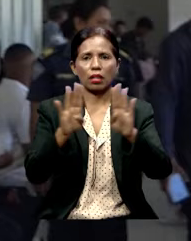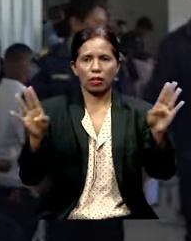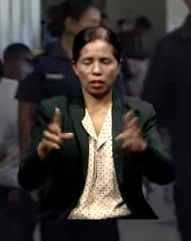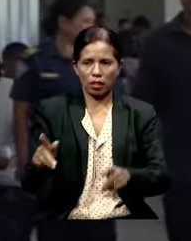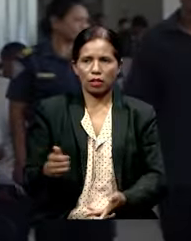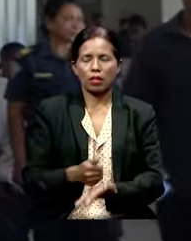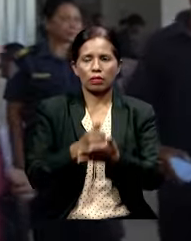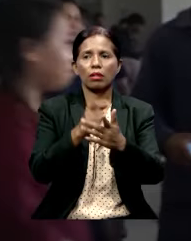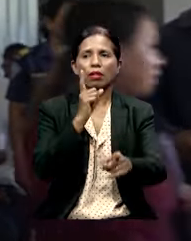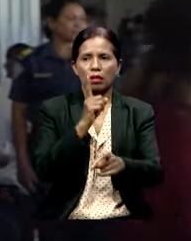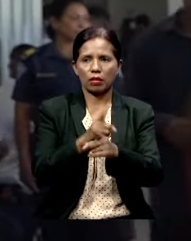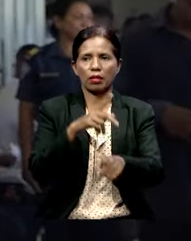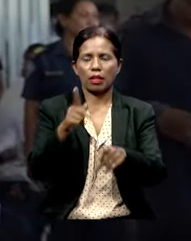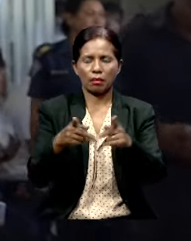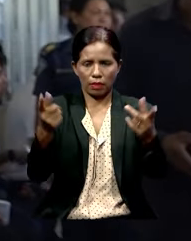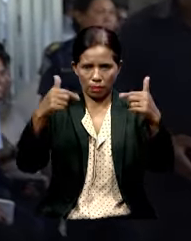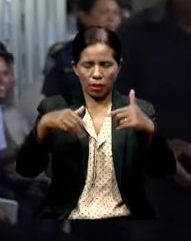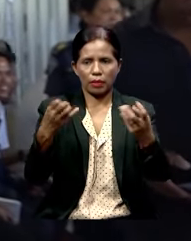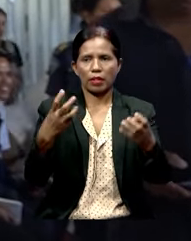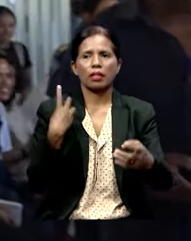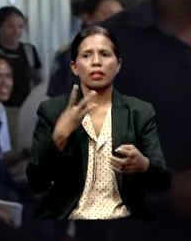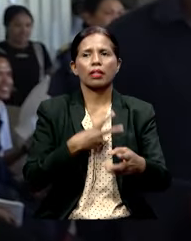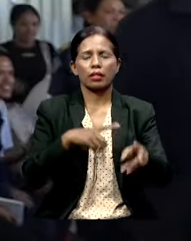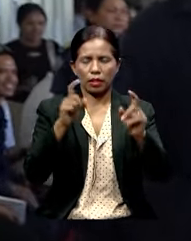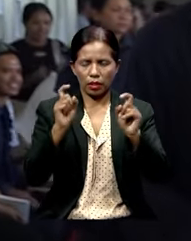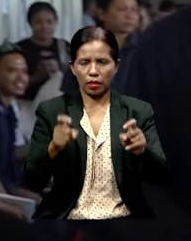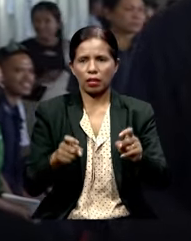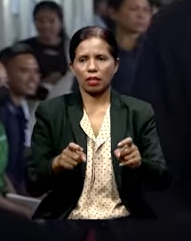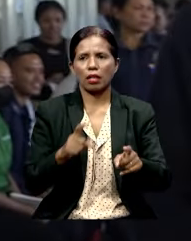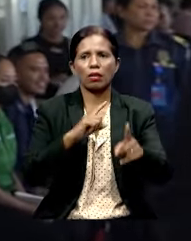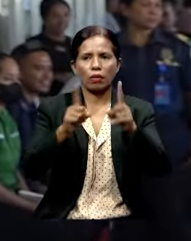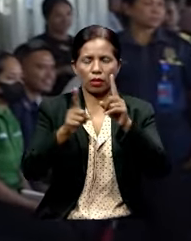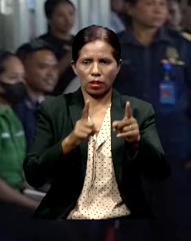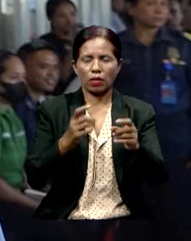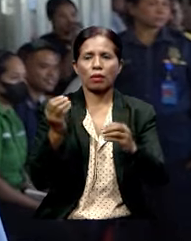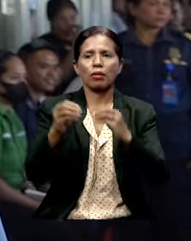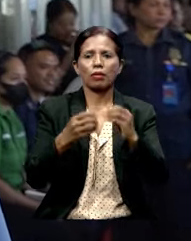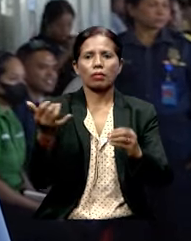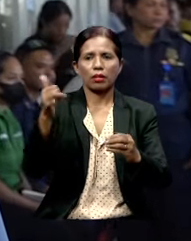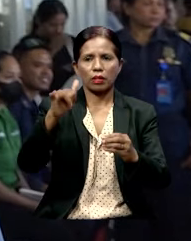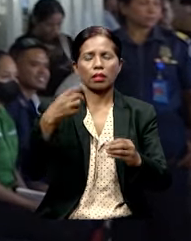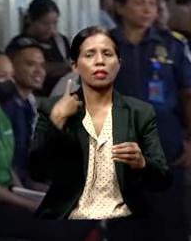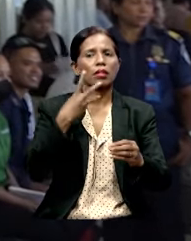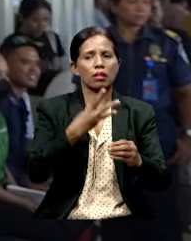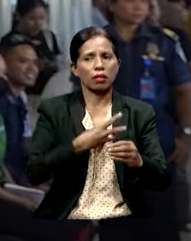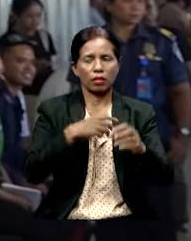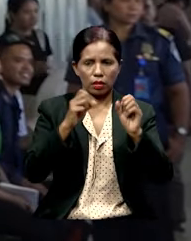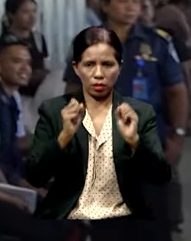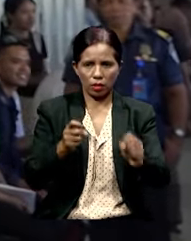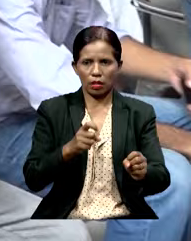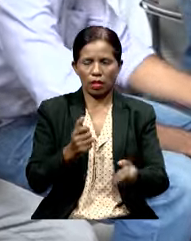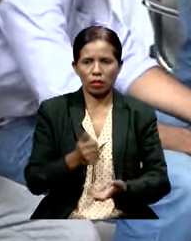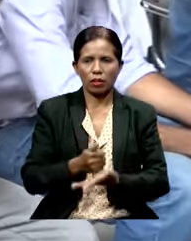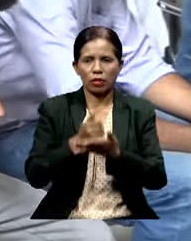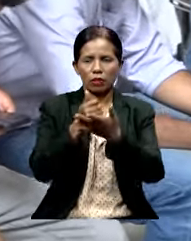público, com certeza é mais barra, está tenta, ou em ao explicar tona para será cata, está se tenta a tu atender